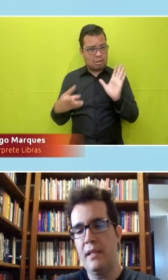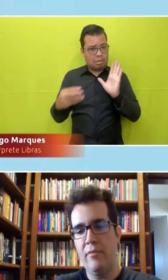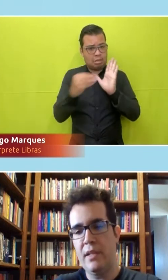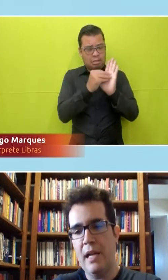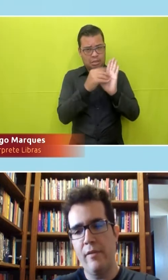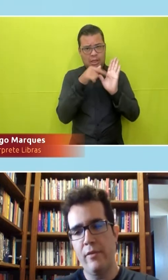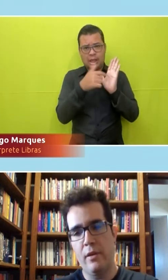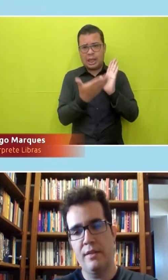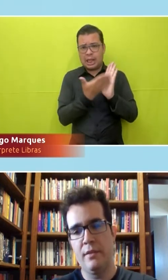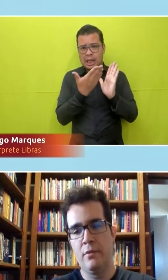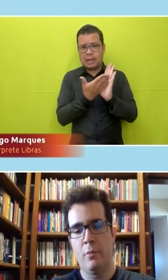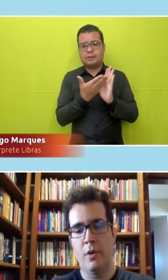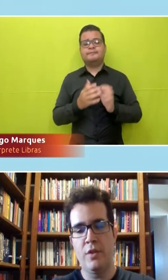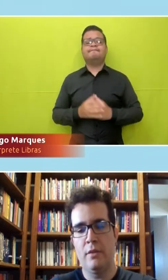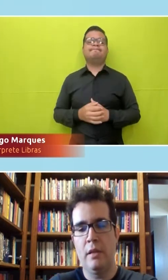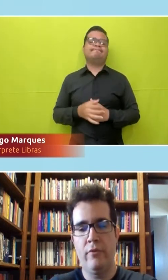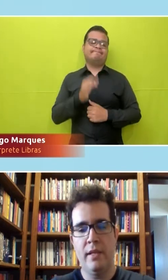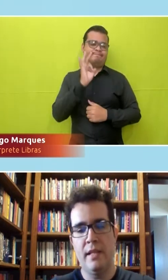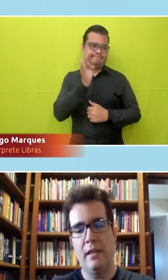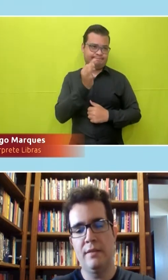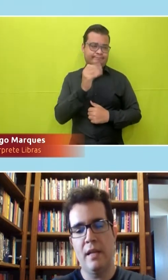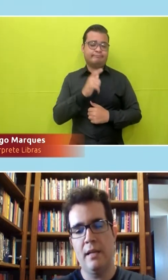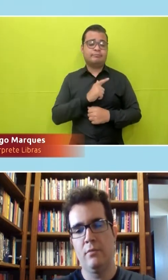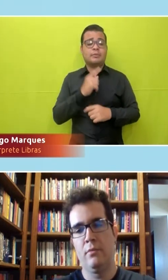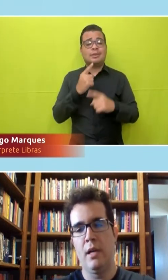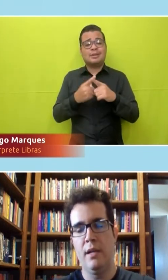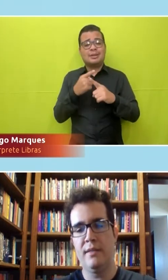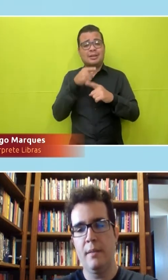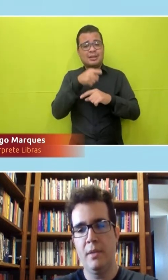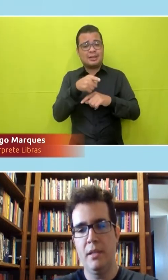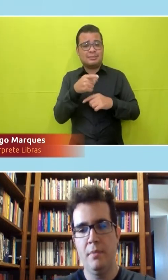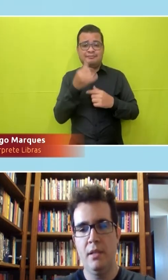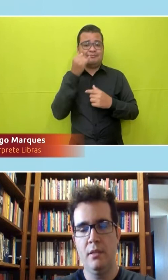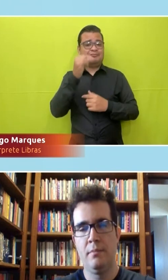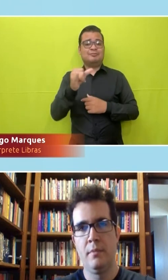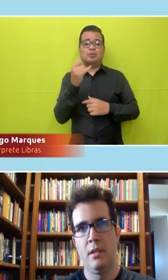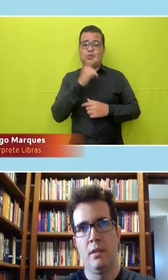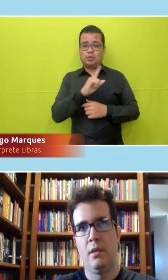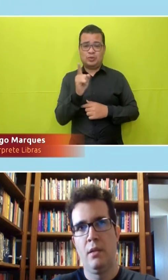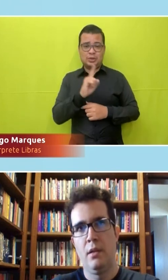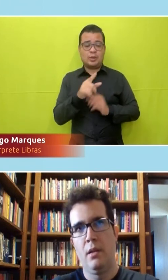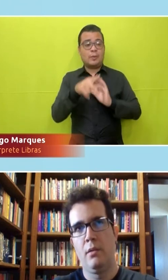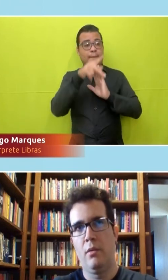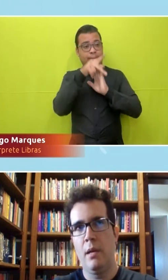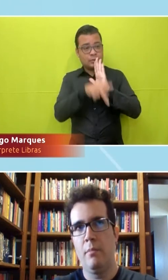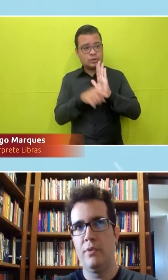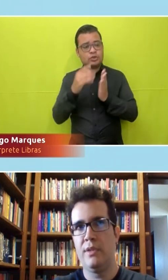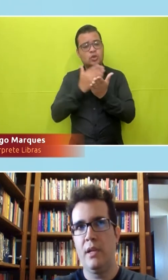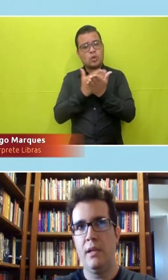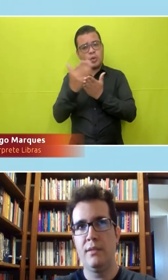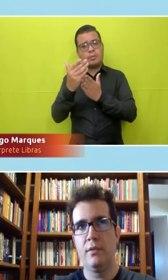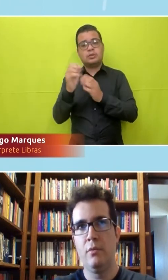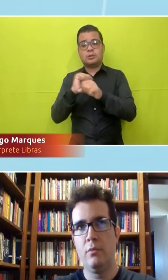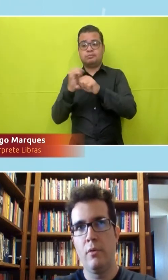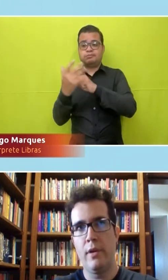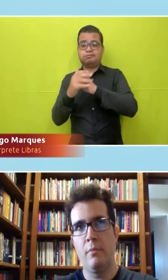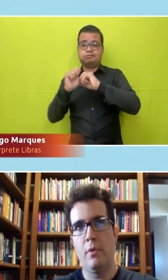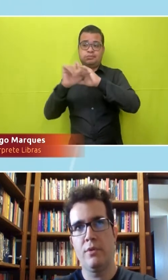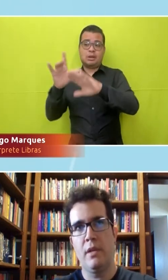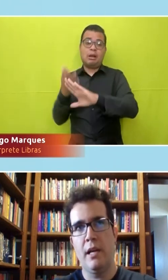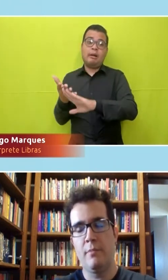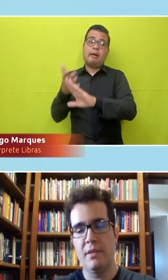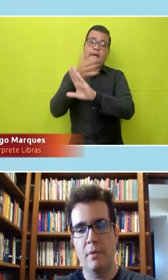seria inevitável, né? Assim, o projeto ele foi idealizado antes da pandemia. Eu não lembro se antes do